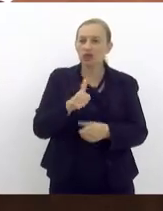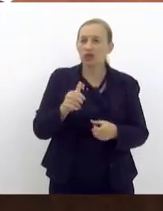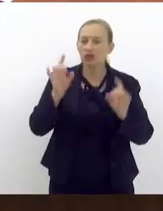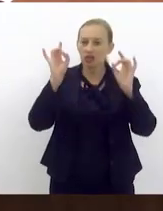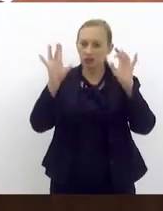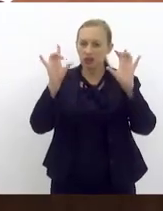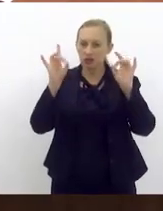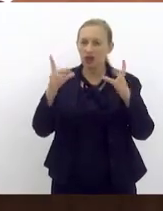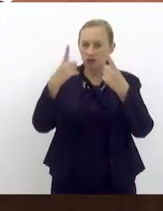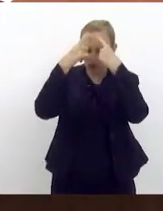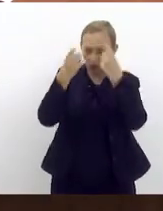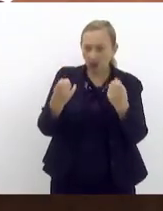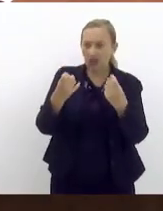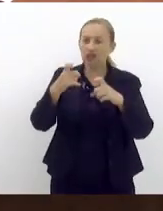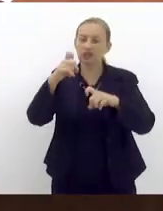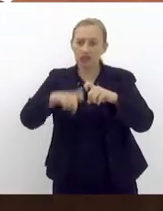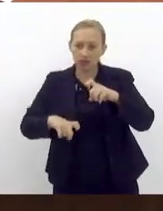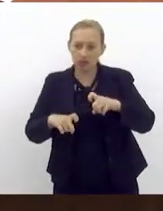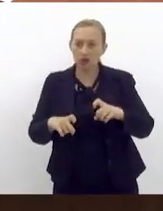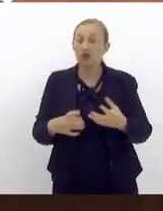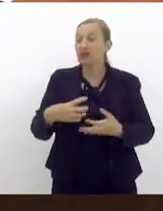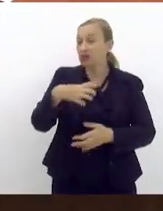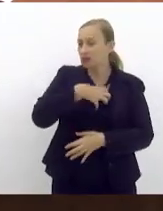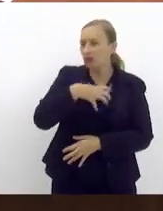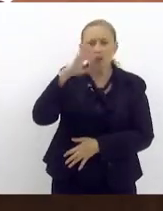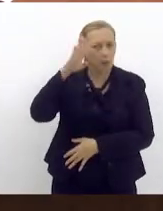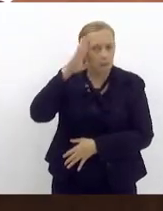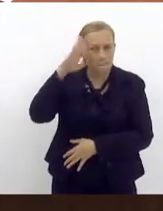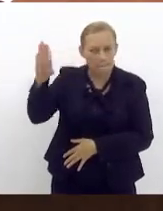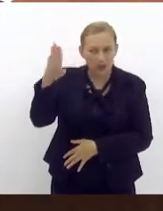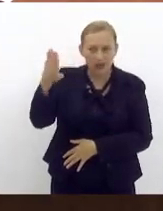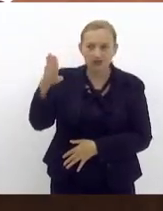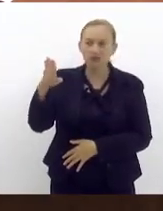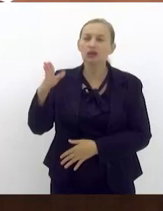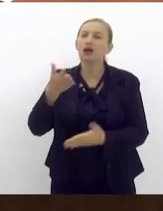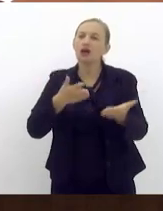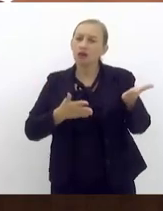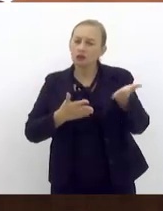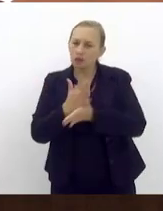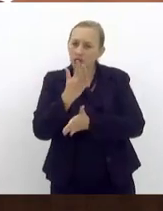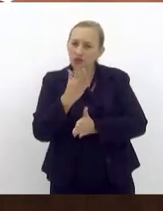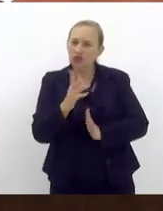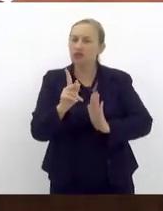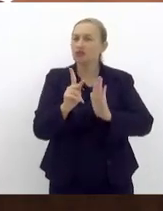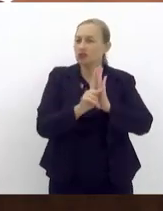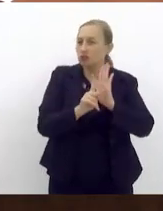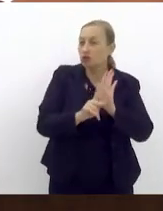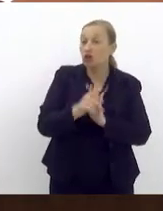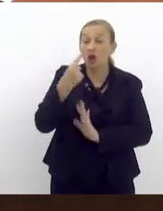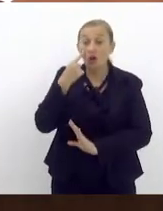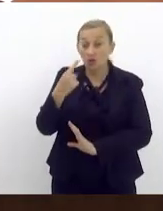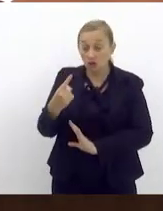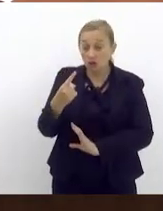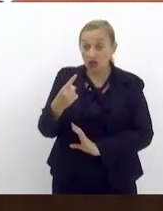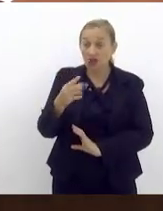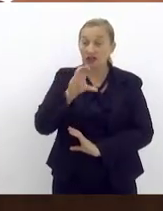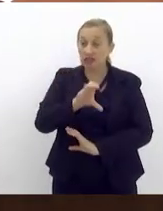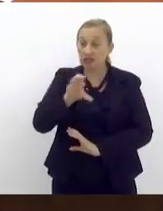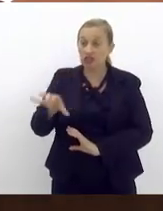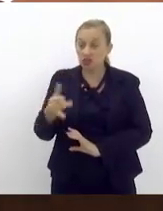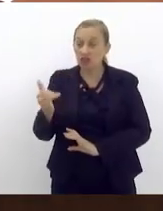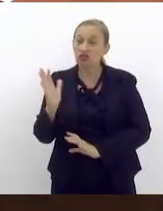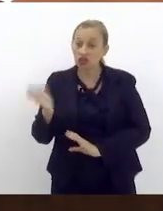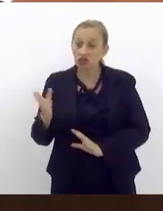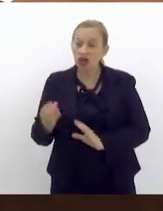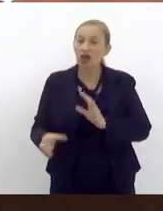violência sexual Então nesse sentido é fundamental a aprovação desse projeto vi que a ccj já fez